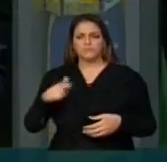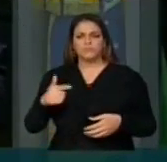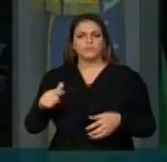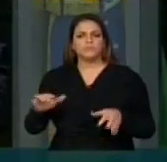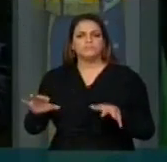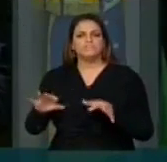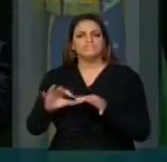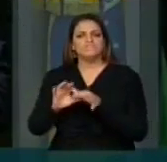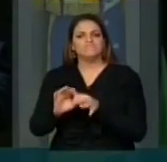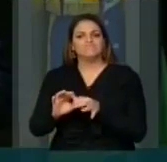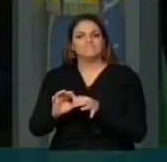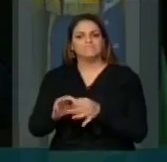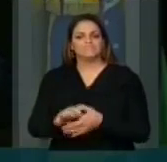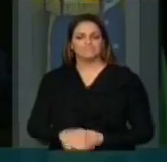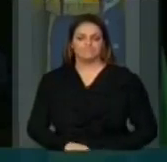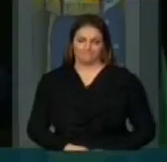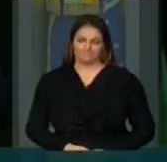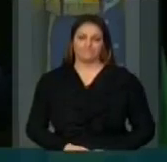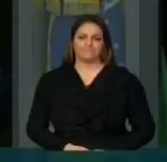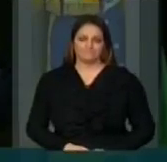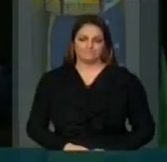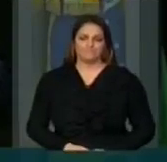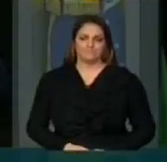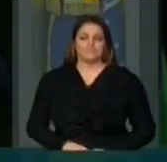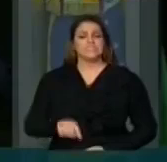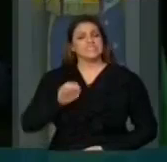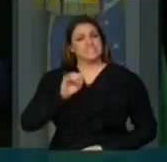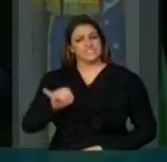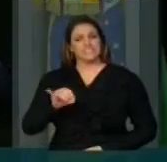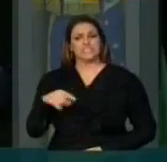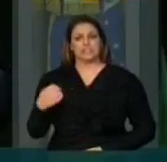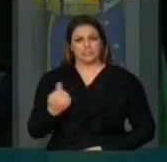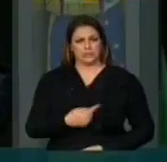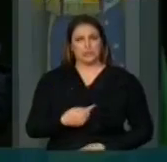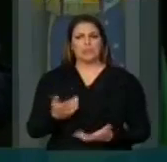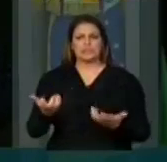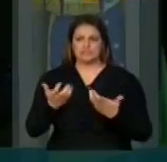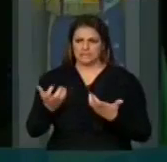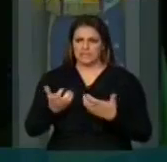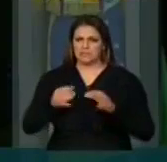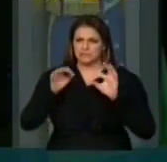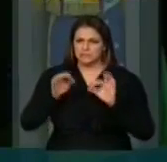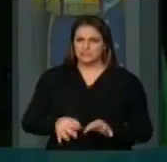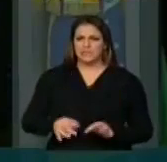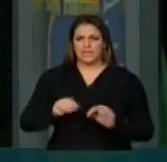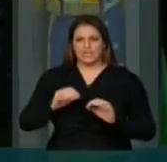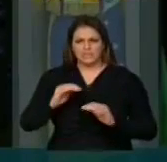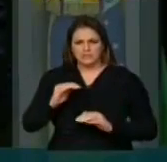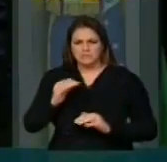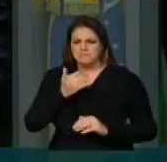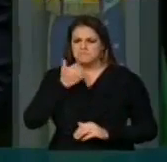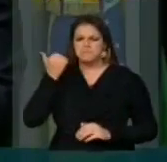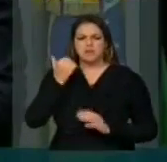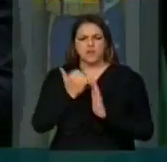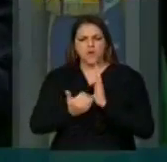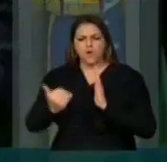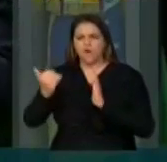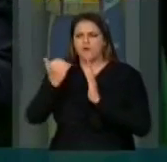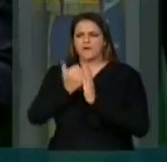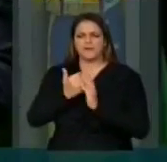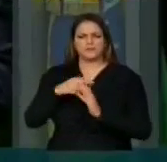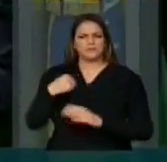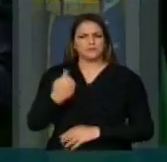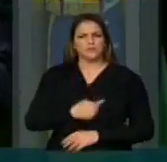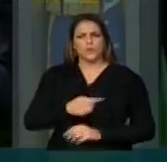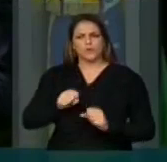fato avançar no que diz respeito ao combate ao terrorismo, é imperativo que